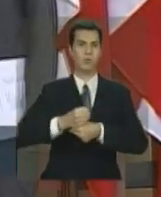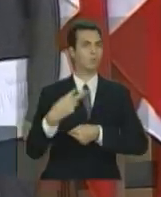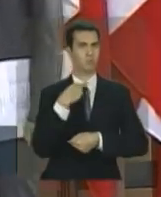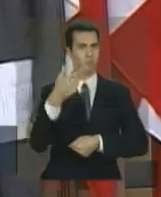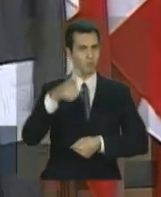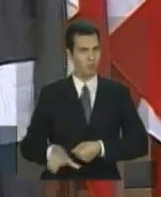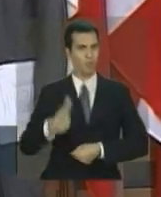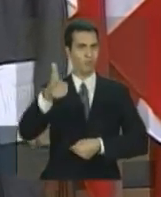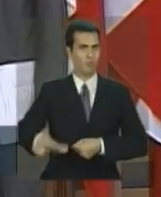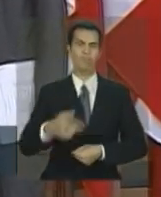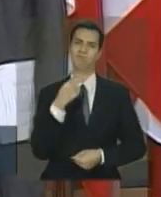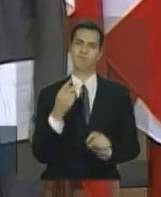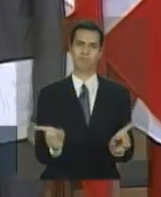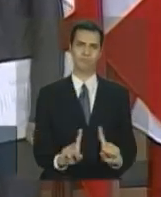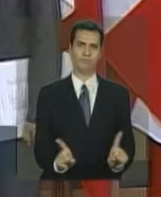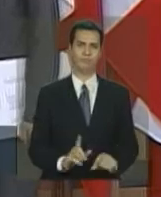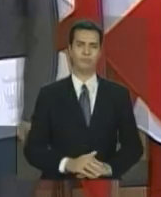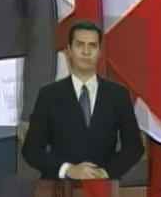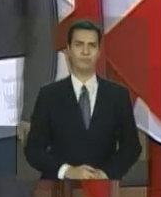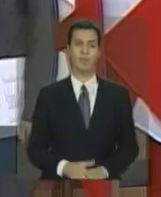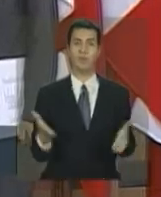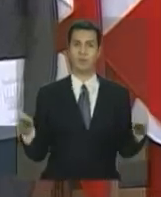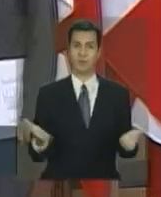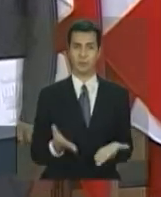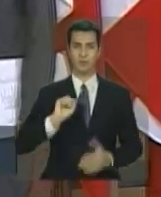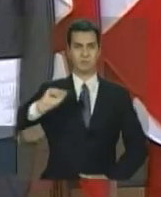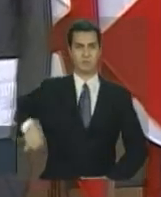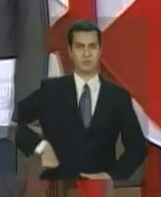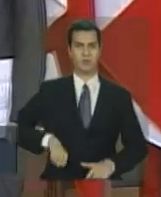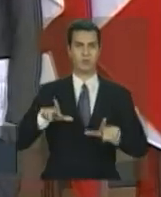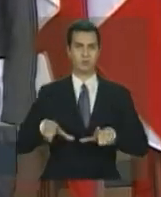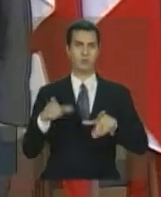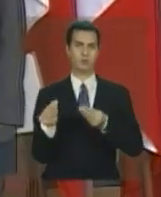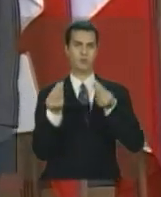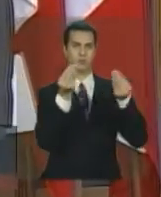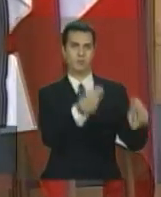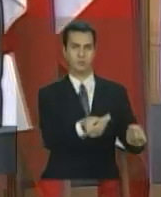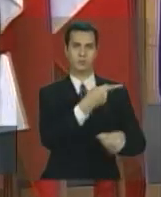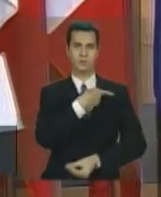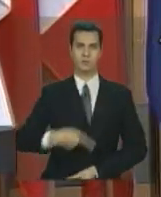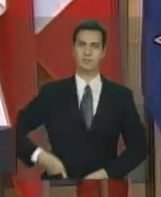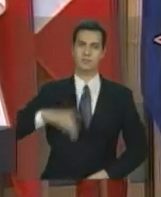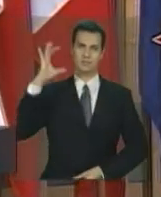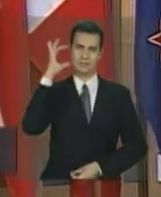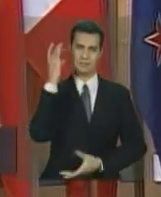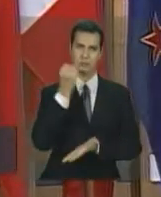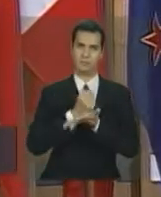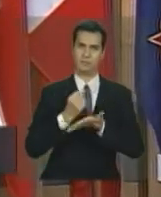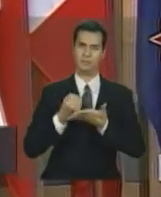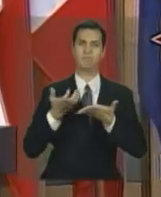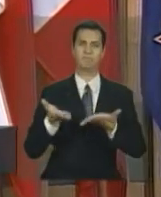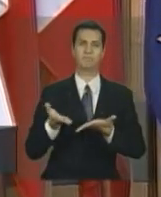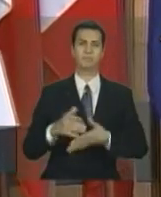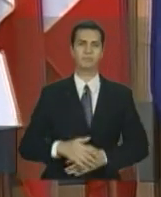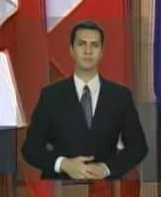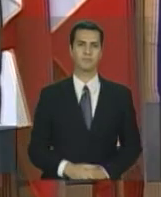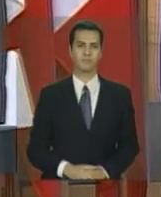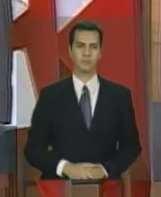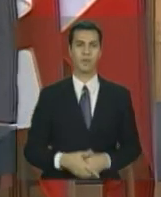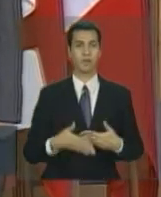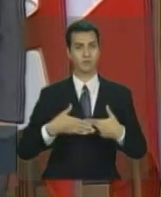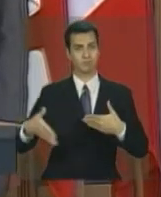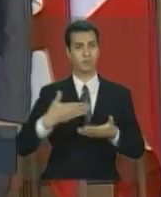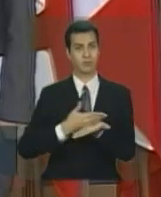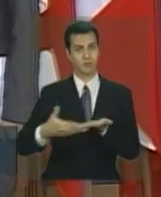sequência. Este é o momento em que ele entrega a sua carta de apresentação à presidenta Dilma Rousseff e, a partir daí,